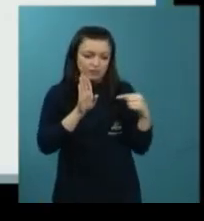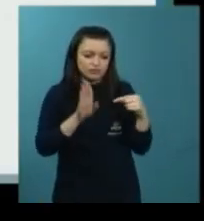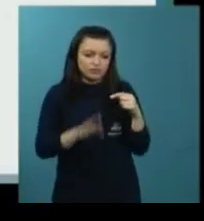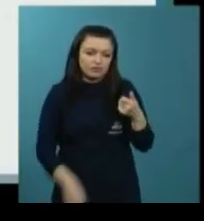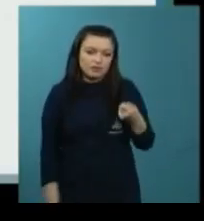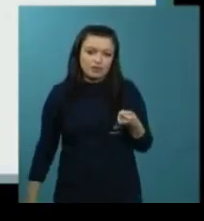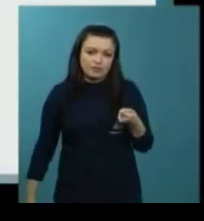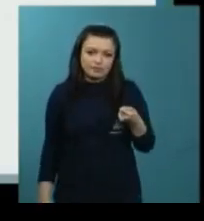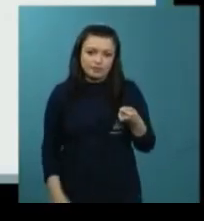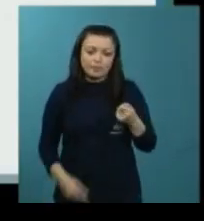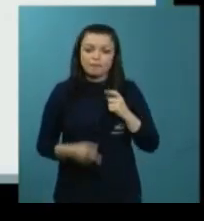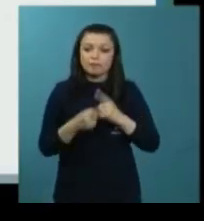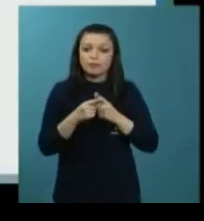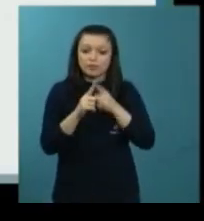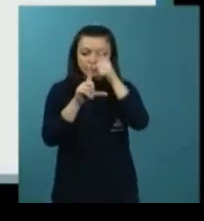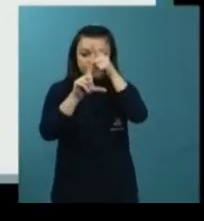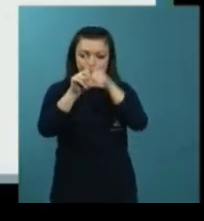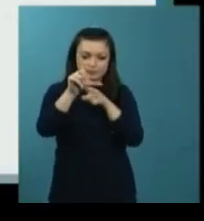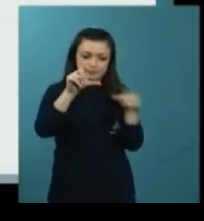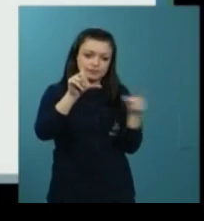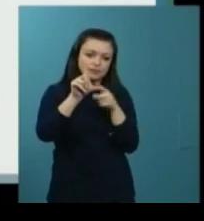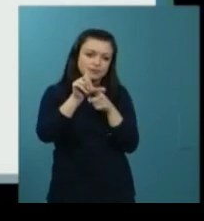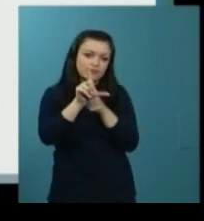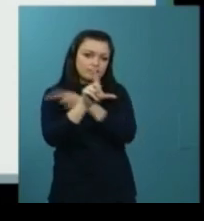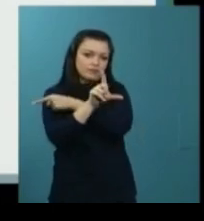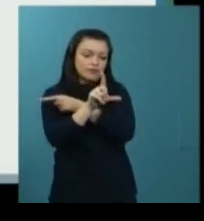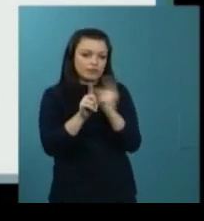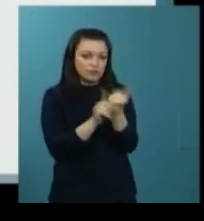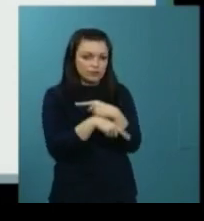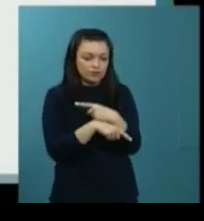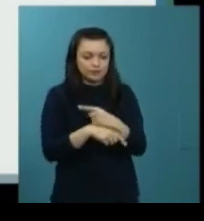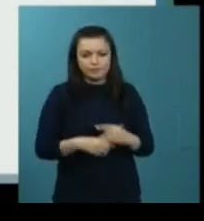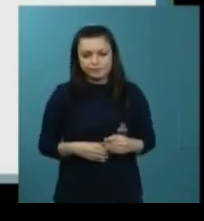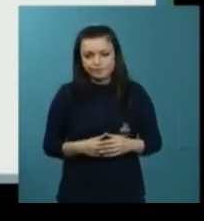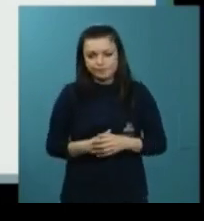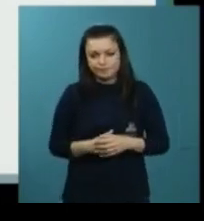A. Negativa porque está à esquerda da origem.